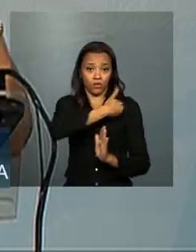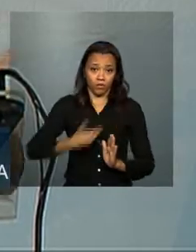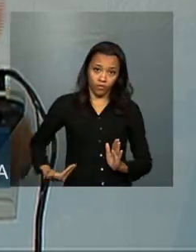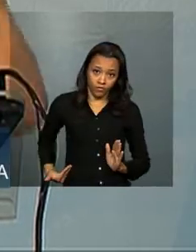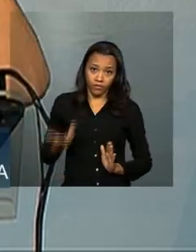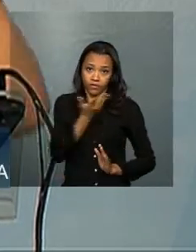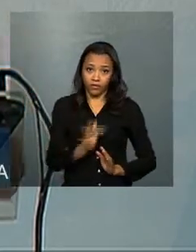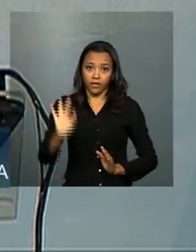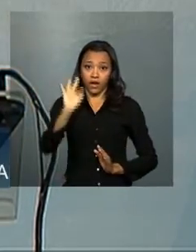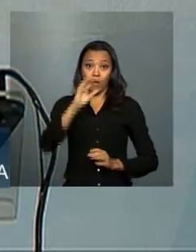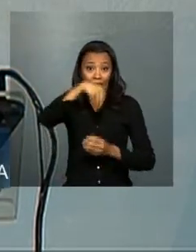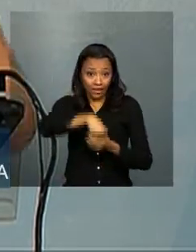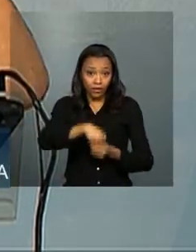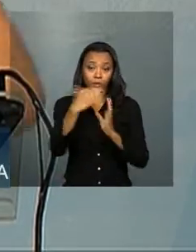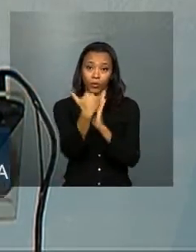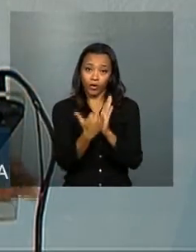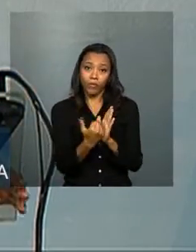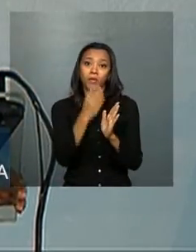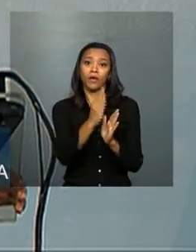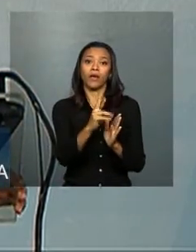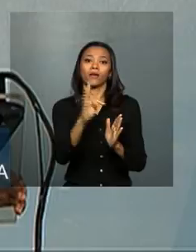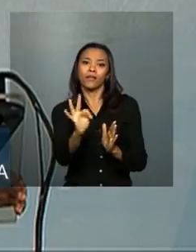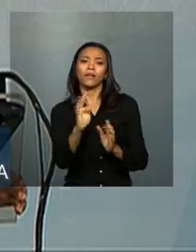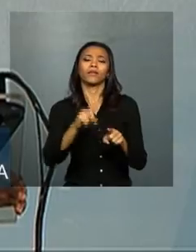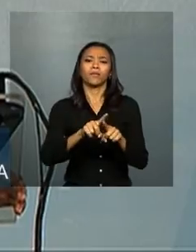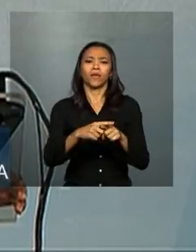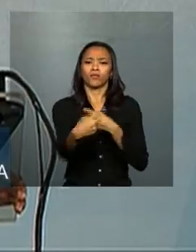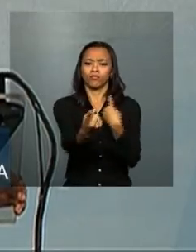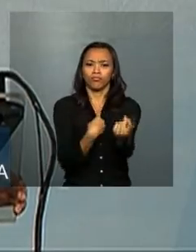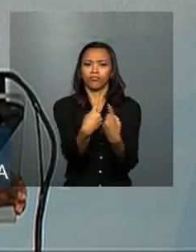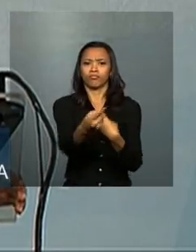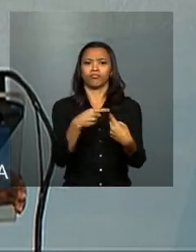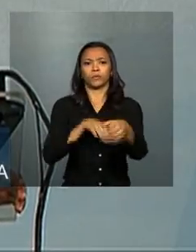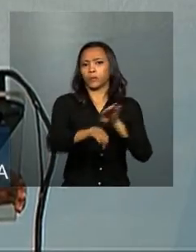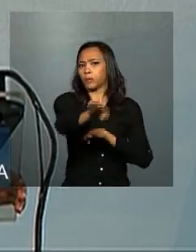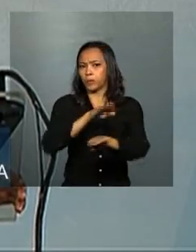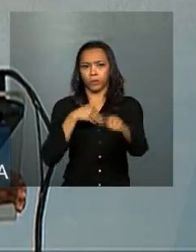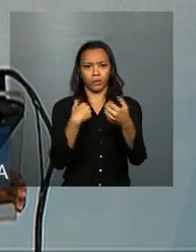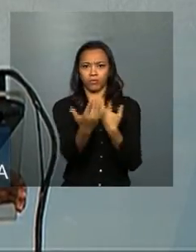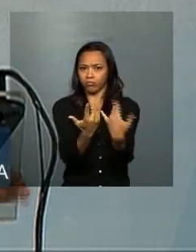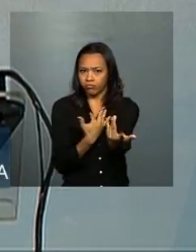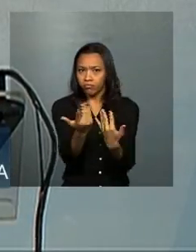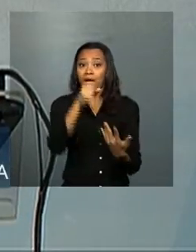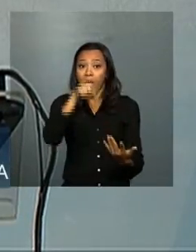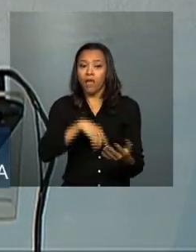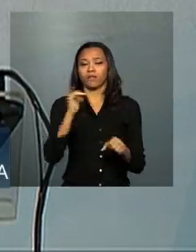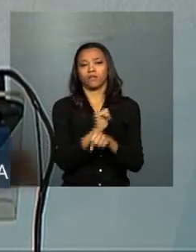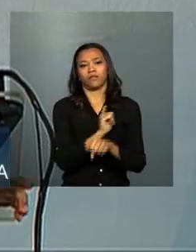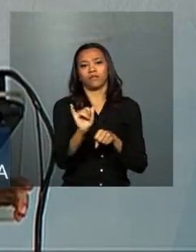governo tem no BRT e na mobilidade urbana um dos mais efetivos instrumentos.